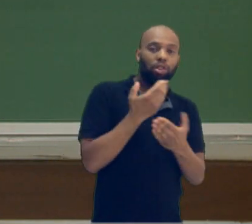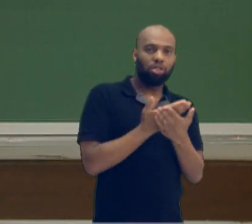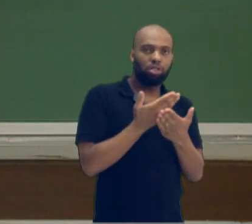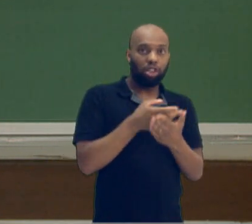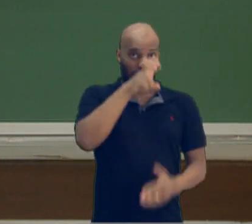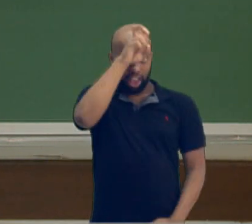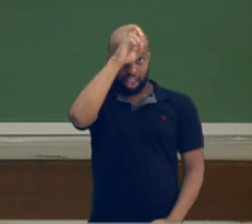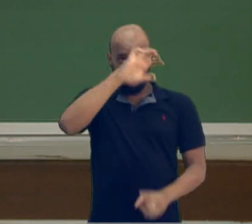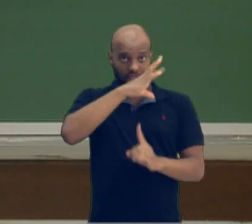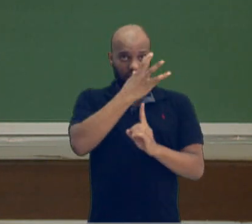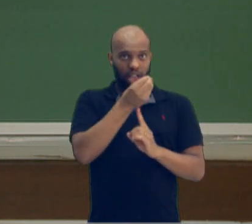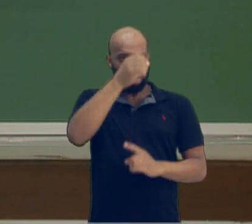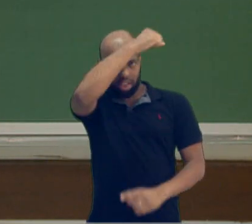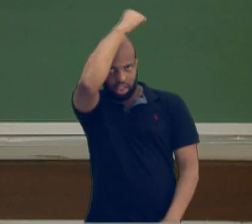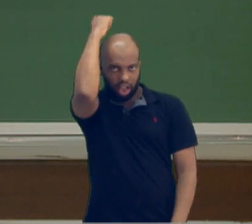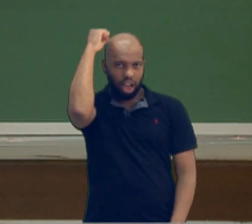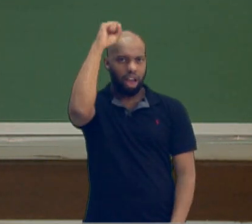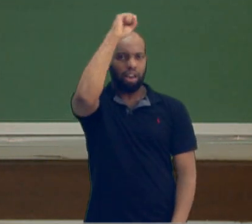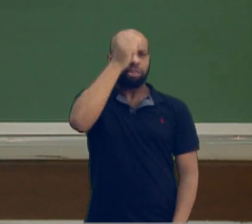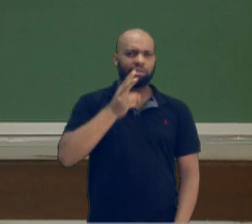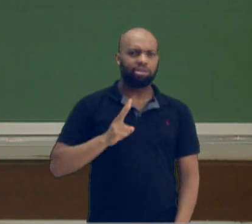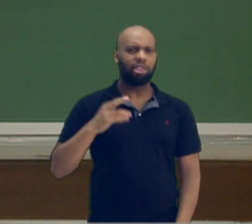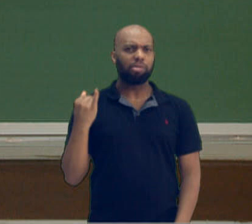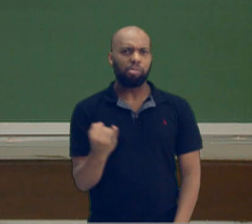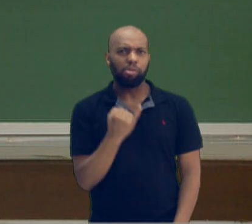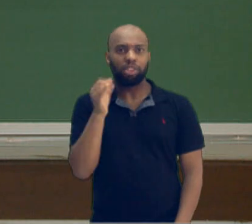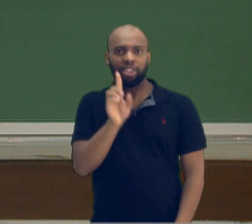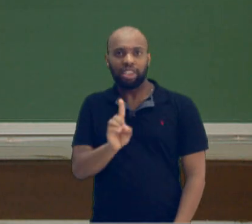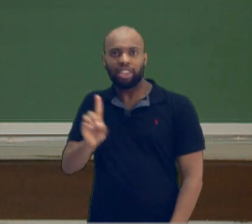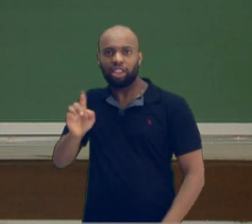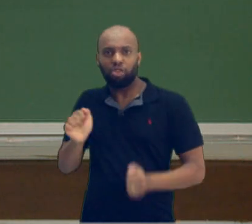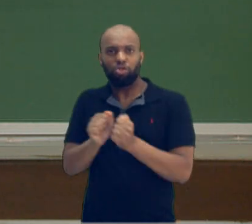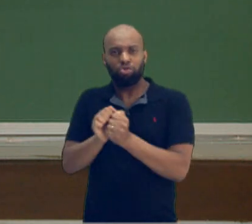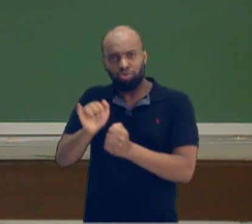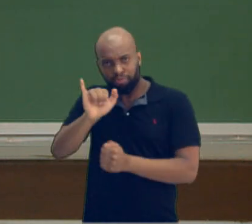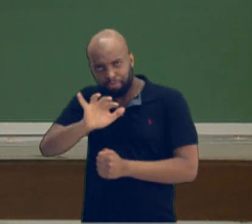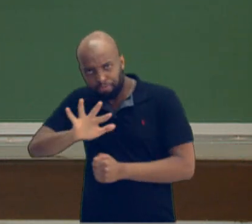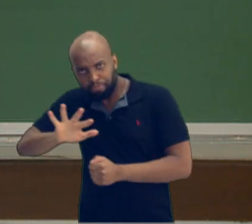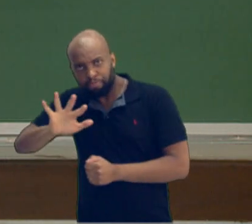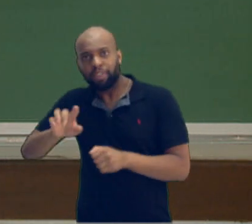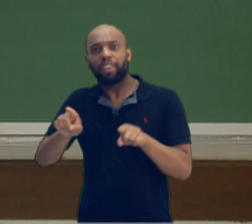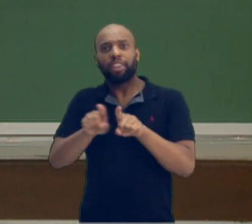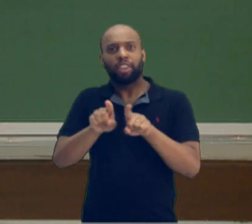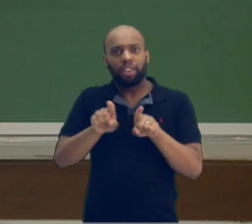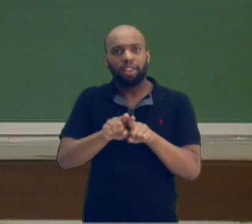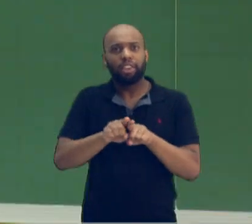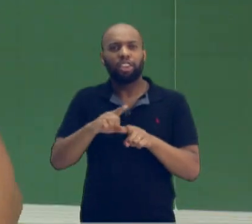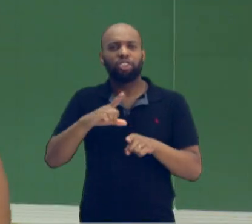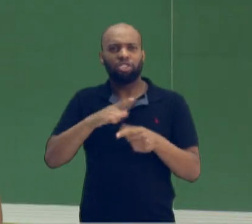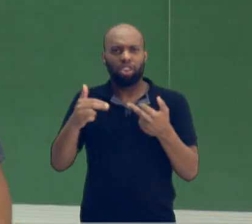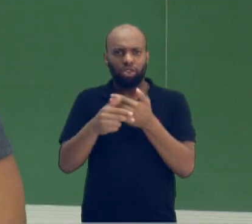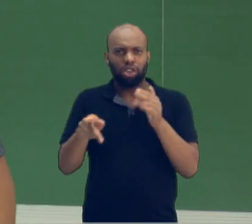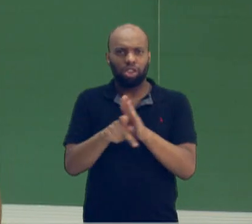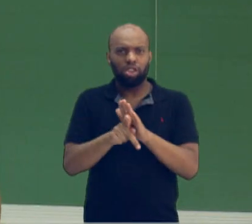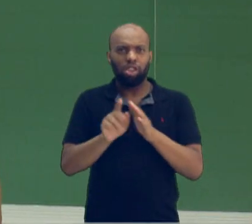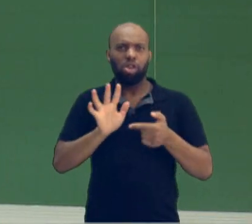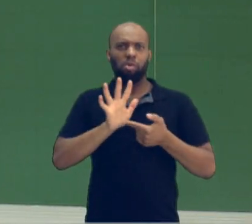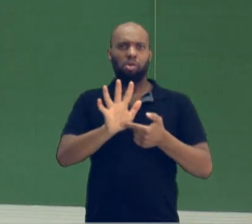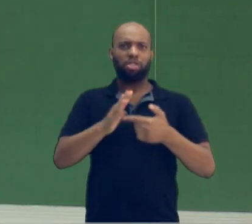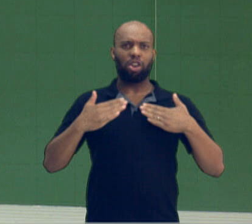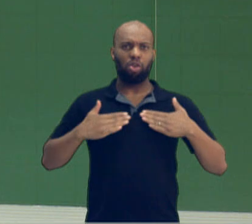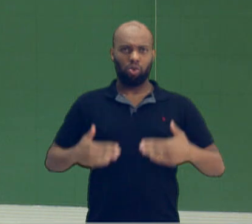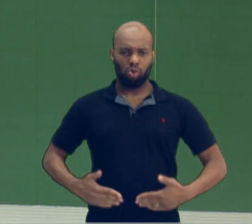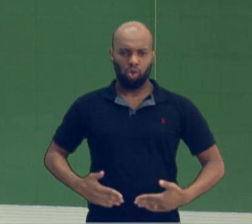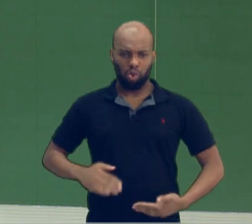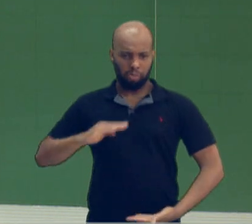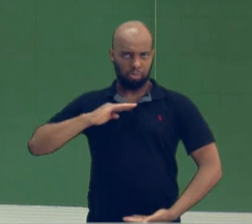o sagrado, né, sempre a importância do Deus que estava sempre na imagem junto, né, a lei da frontalidade, né, a imagem de